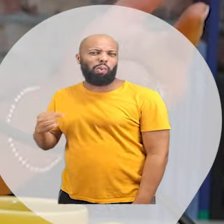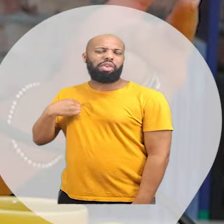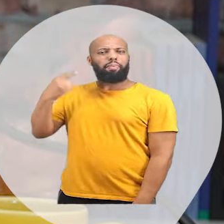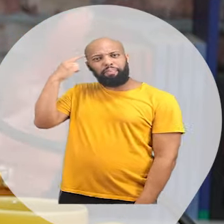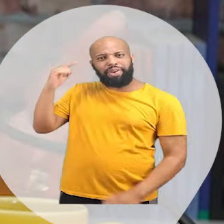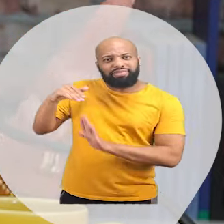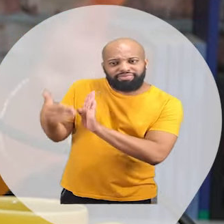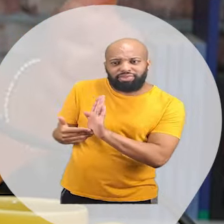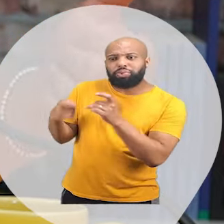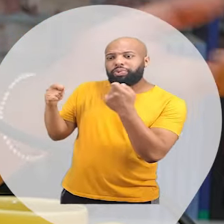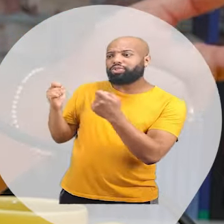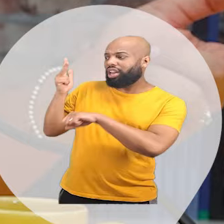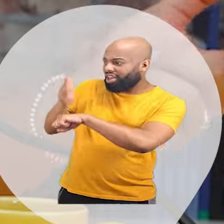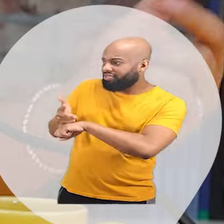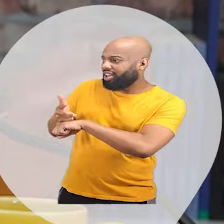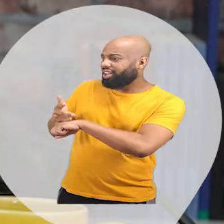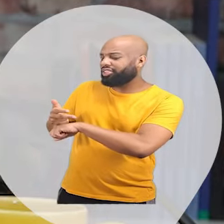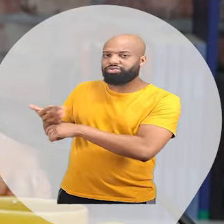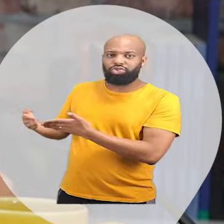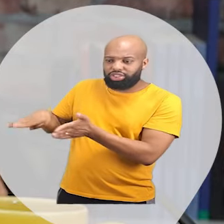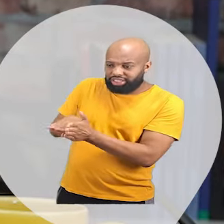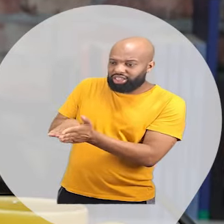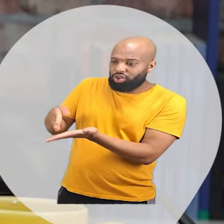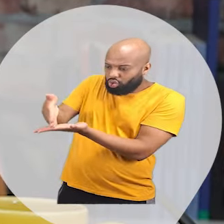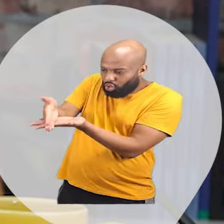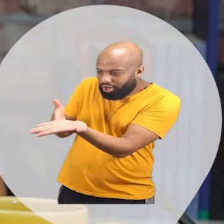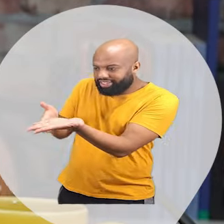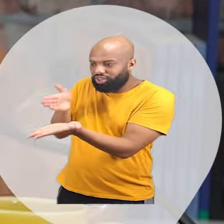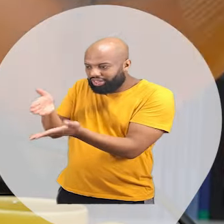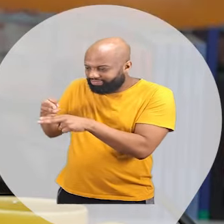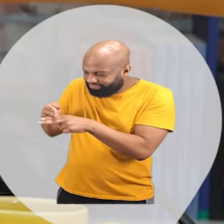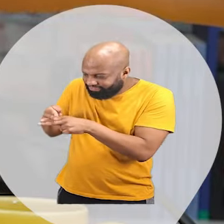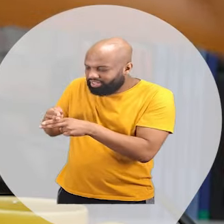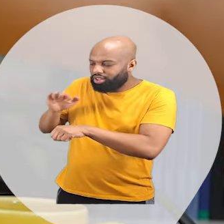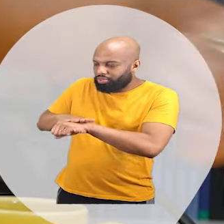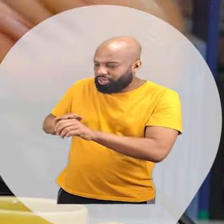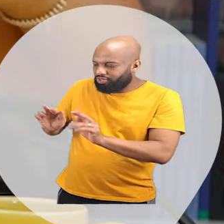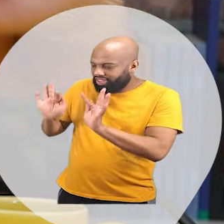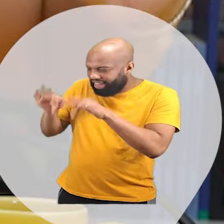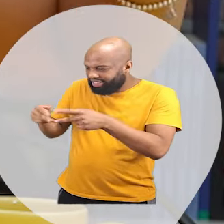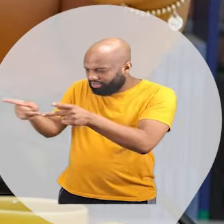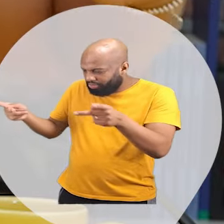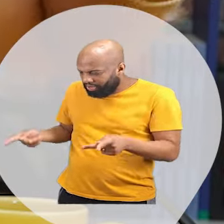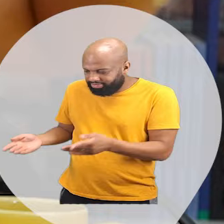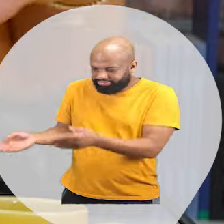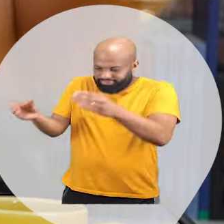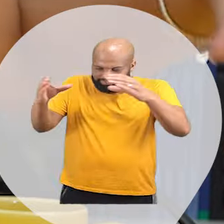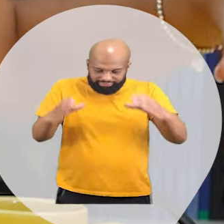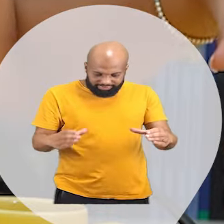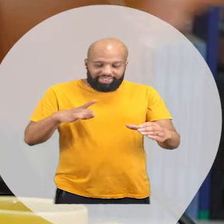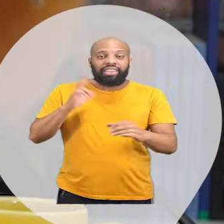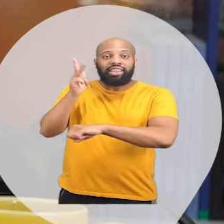em tudo não preciso gravar isso chegando eu preciso gravar isso cortando eu preciso gravar a hora que ele tá finalizando o prato na mesa eu preciso gravar